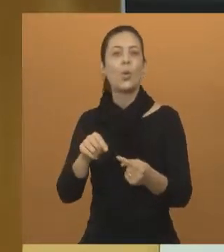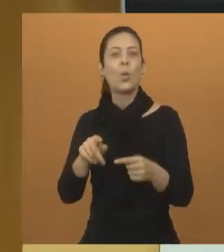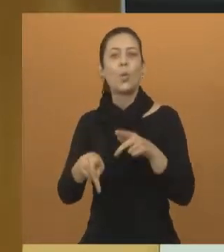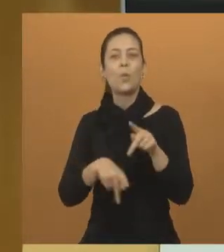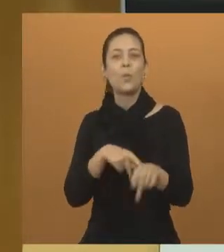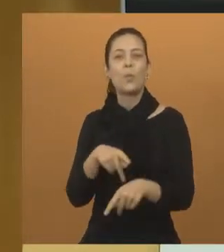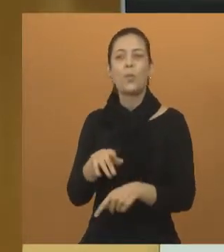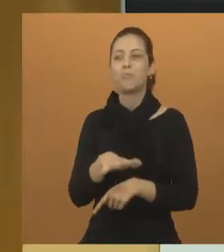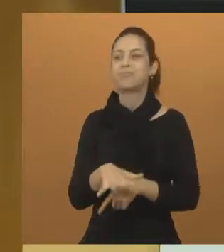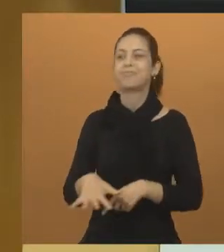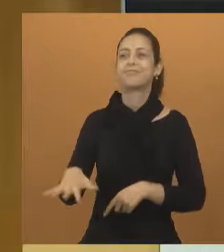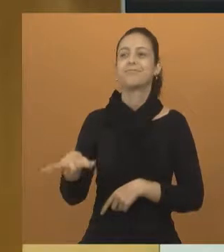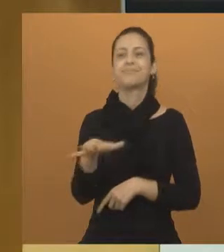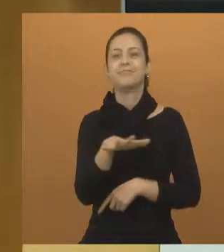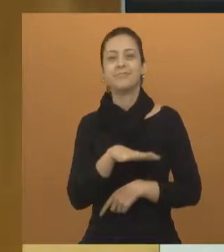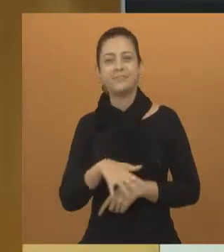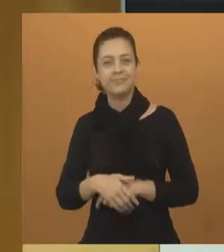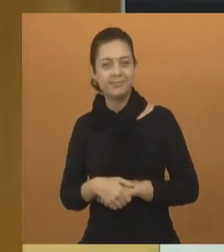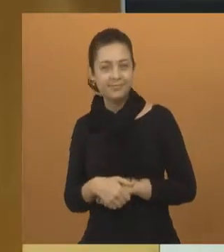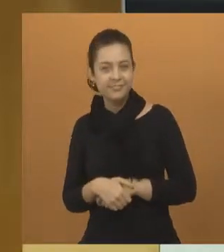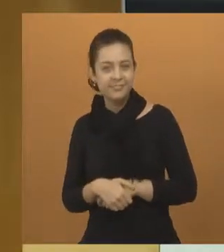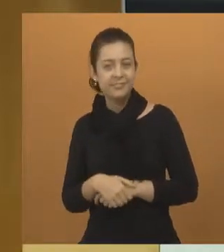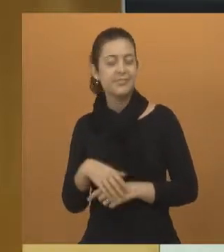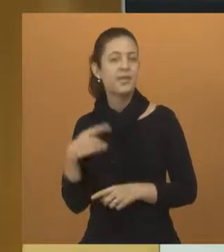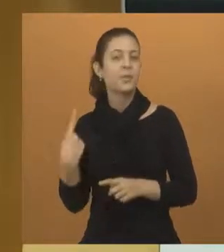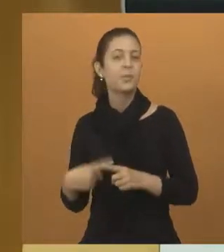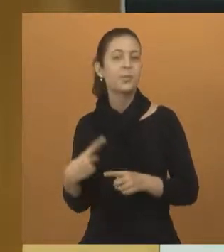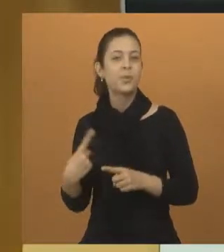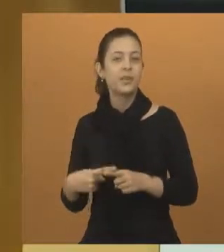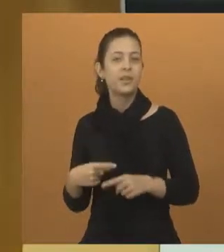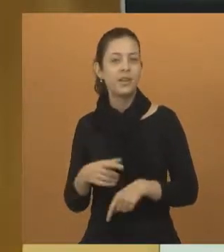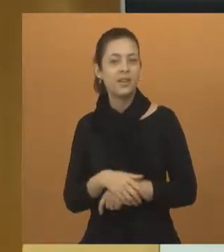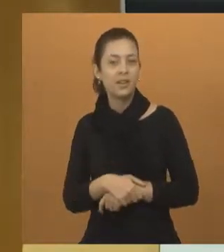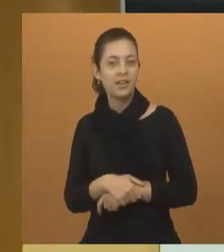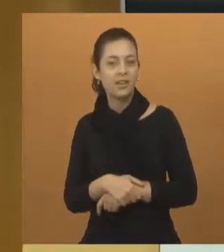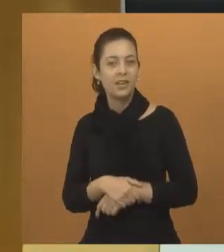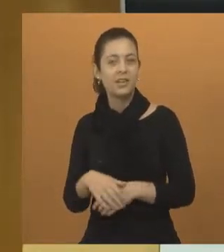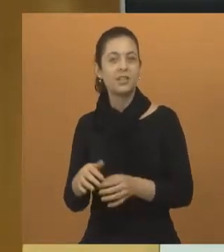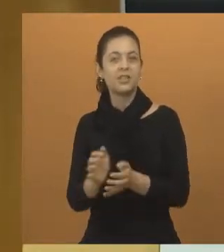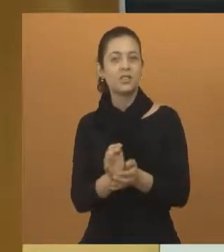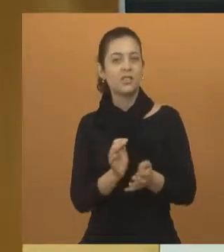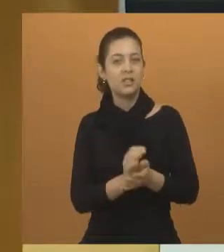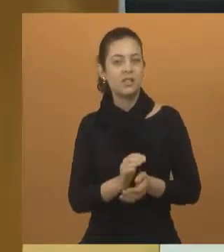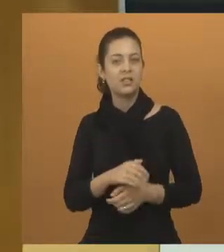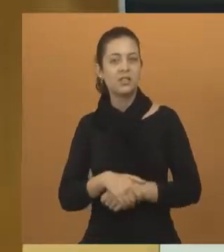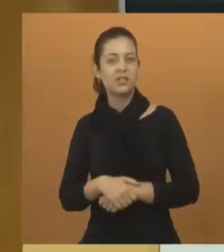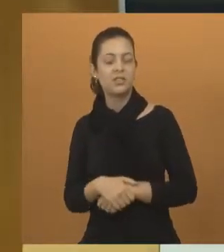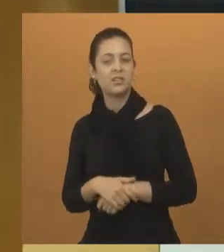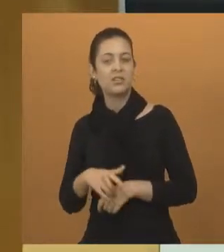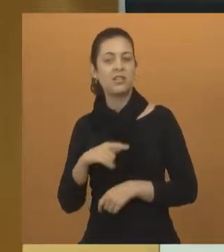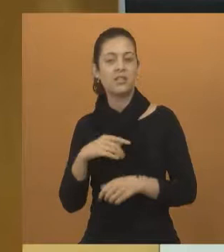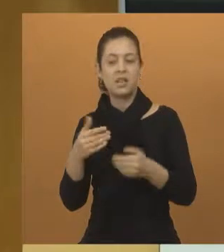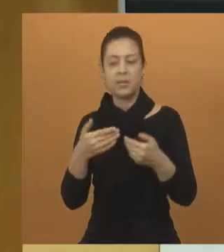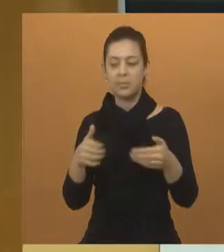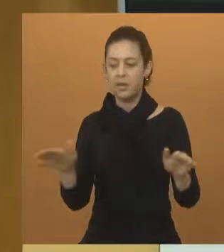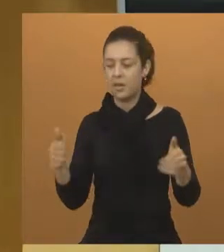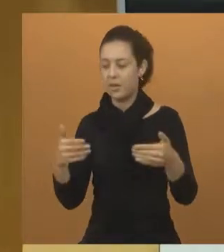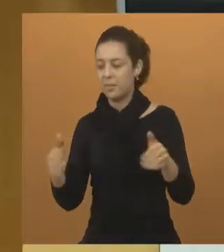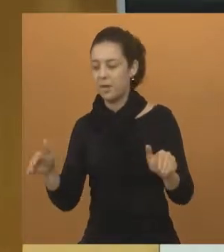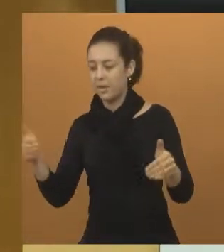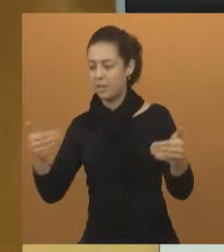a população de Jacareí. Por quê? Porque os clubes vão abrir